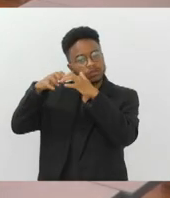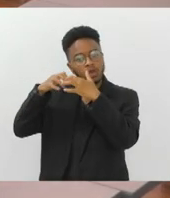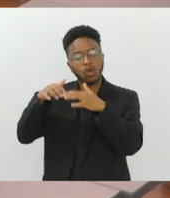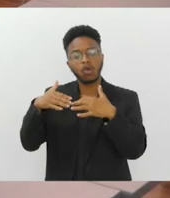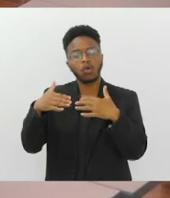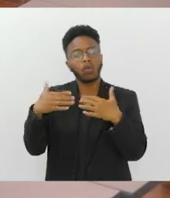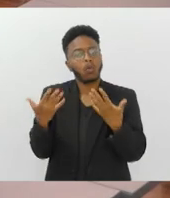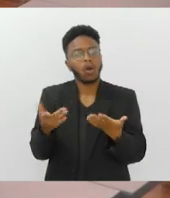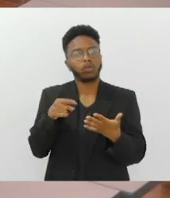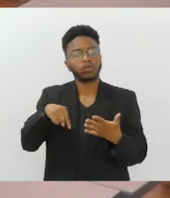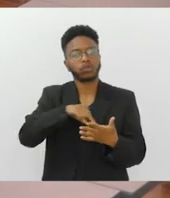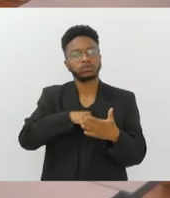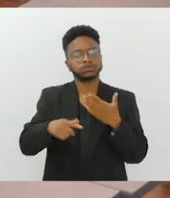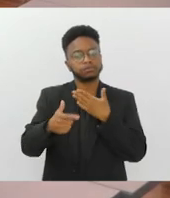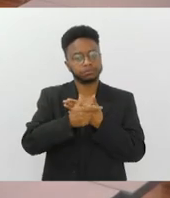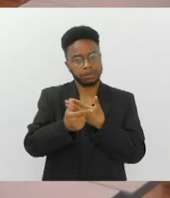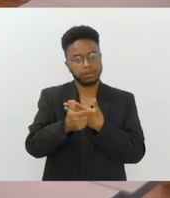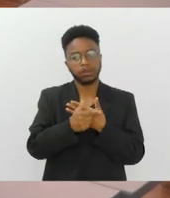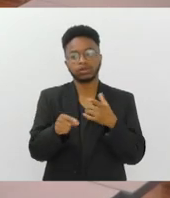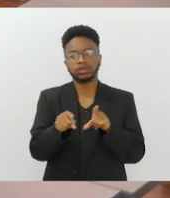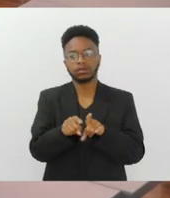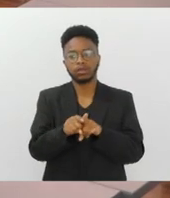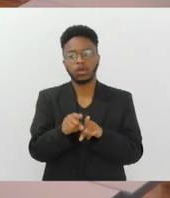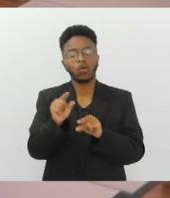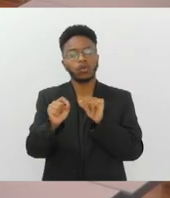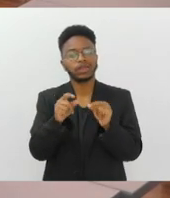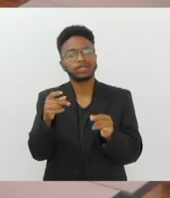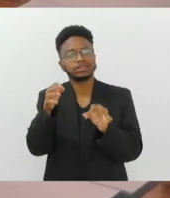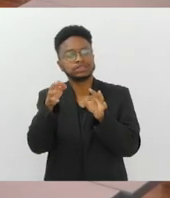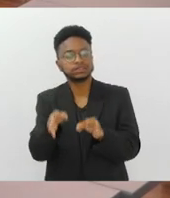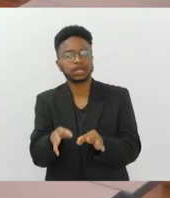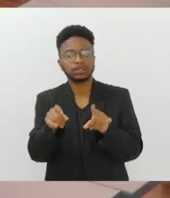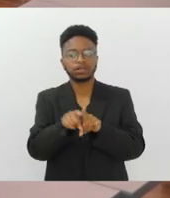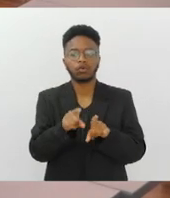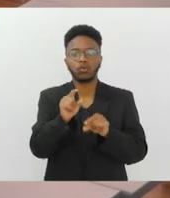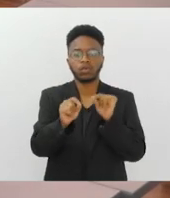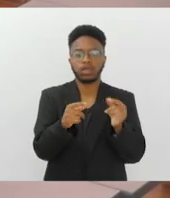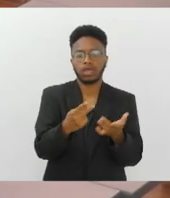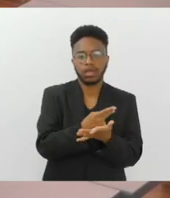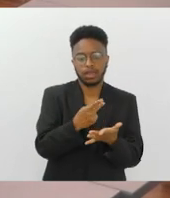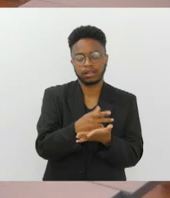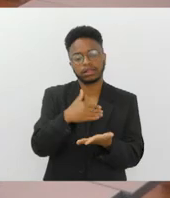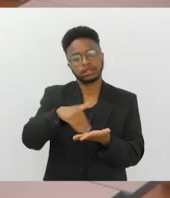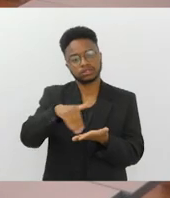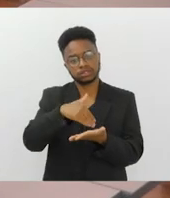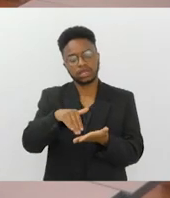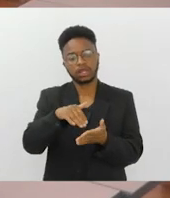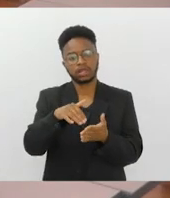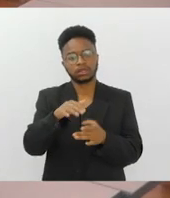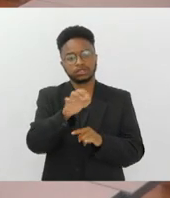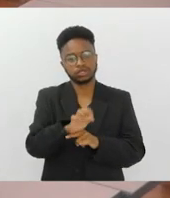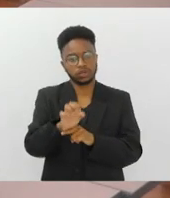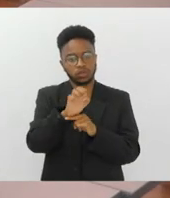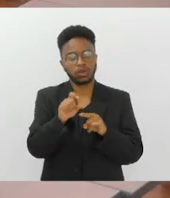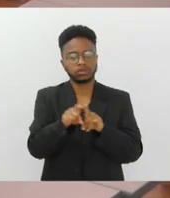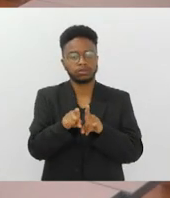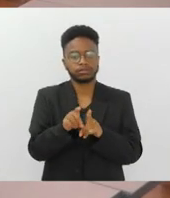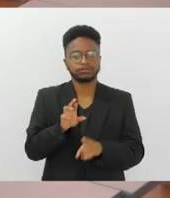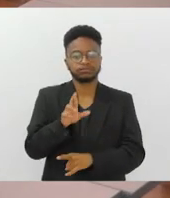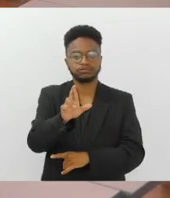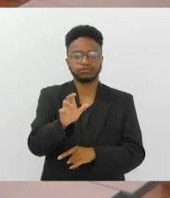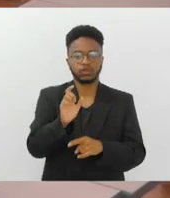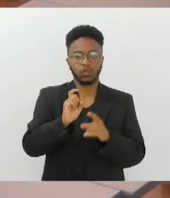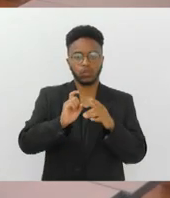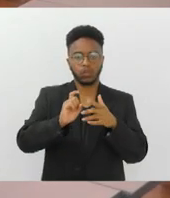nosso papel e o que, que a gente está acertando enquanto Secretaria de Estado, enquanto representantes do Executivo,